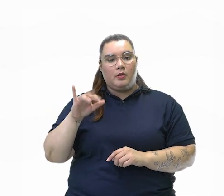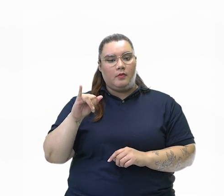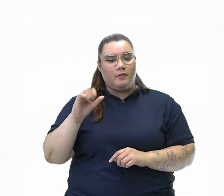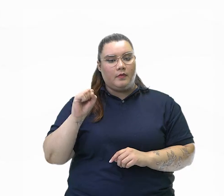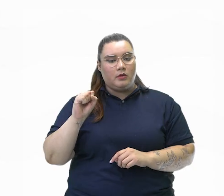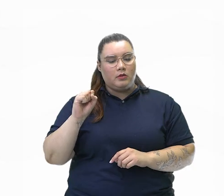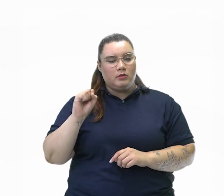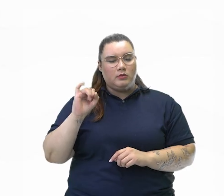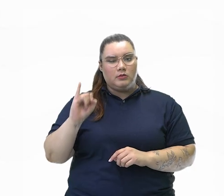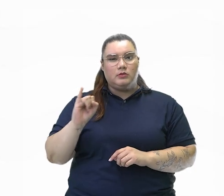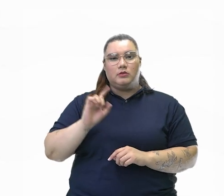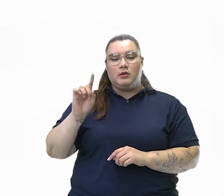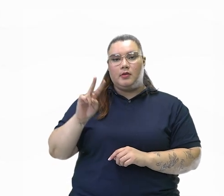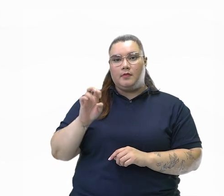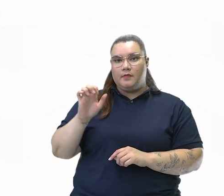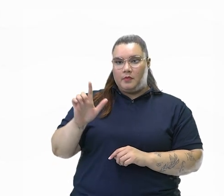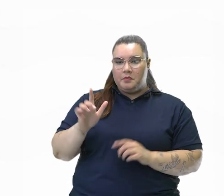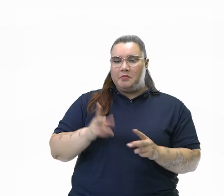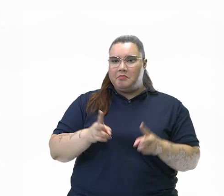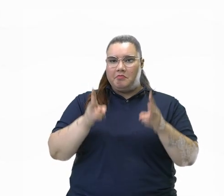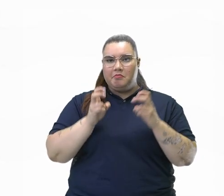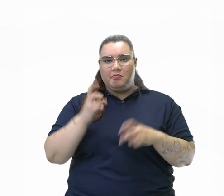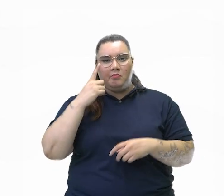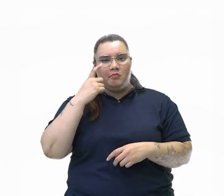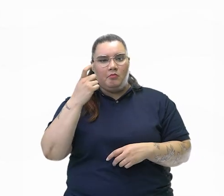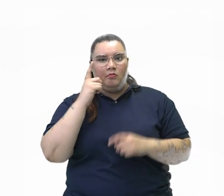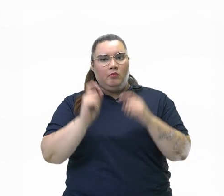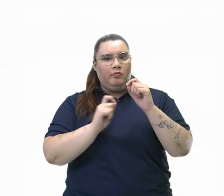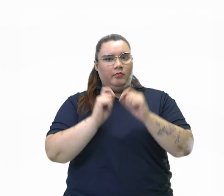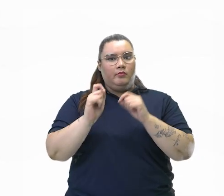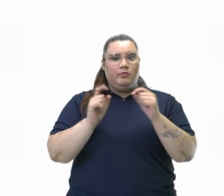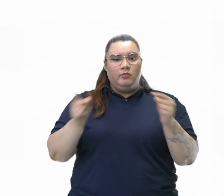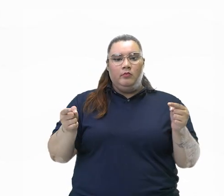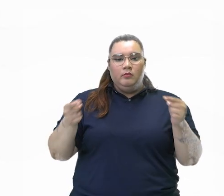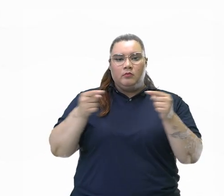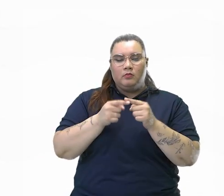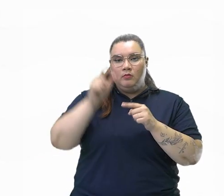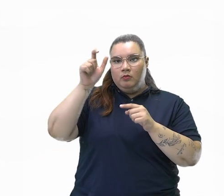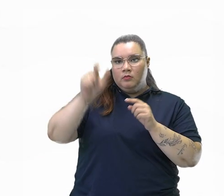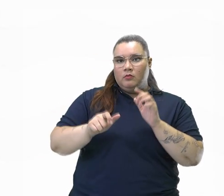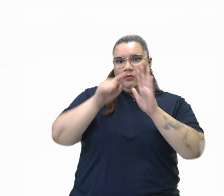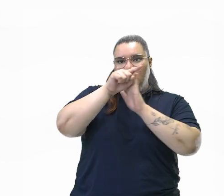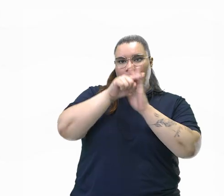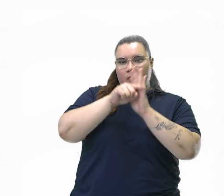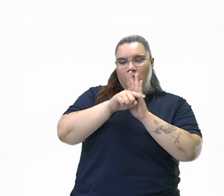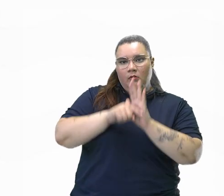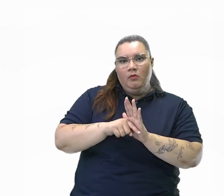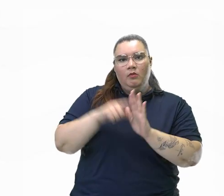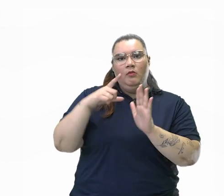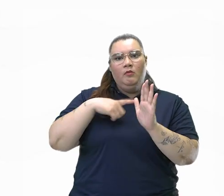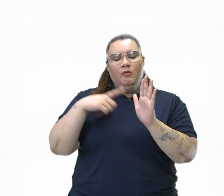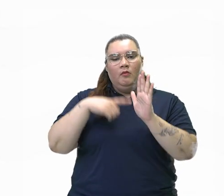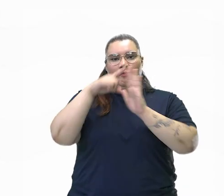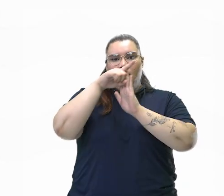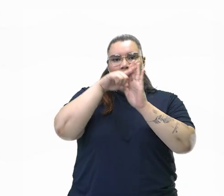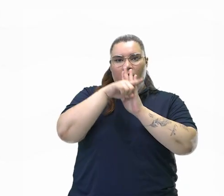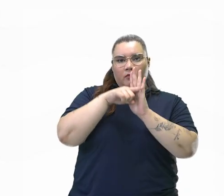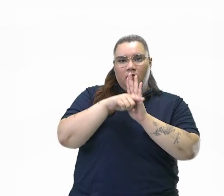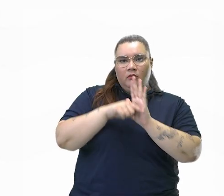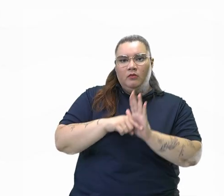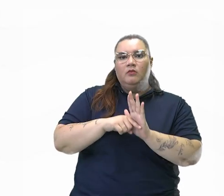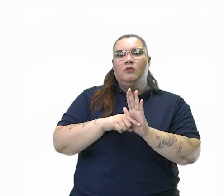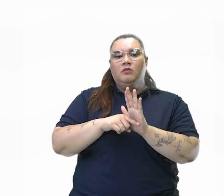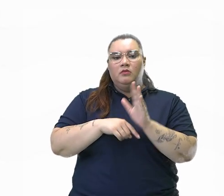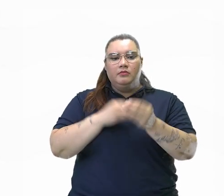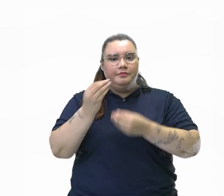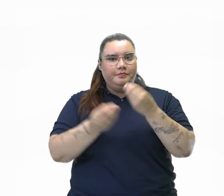imprevisível. Então, olha só, né, que interessante, né, pessoal? O próprio pesquisador, quando ele está pesquisando